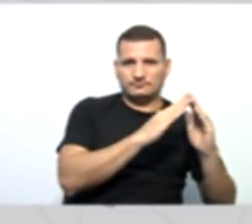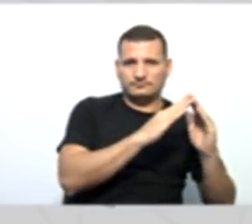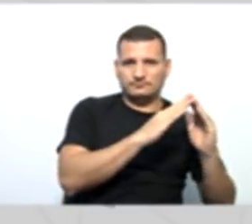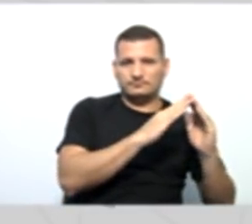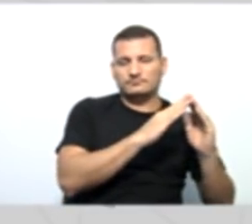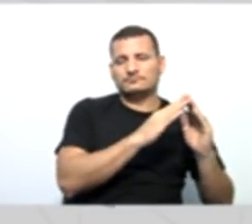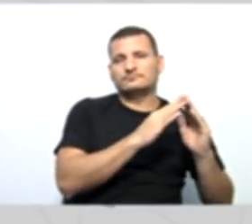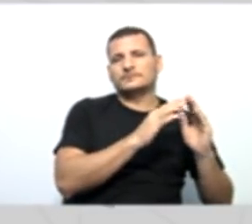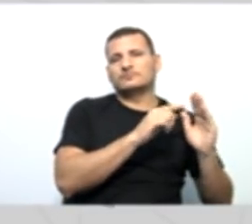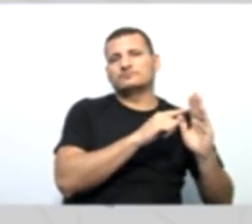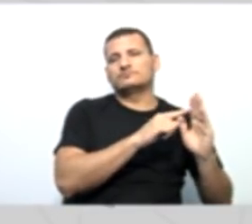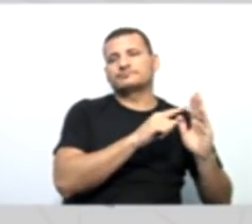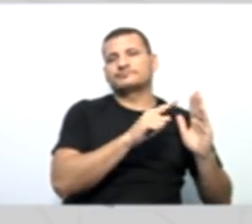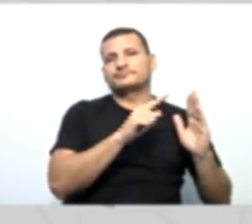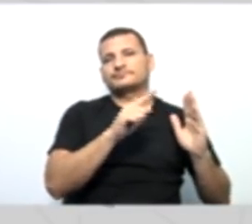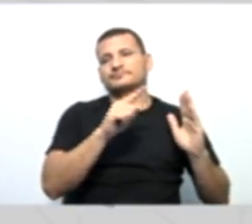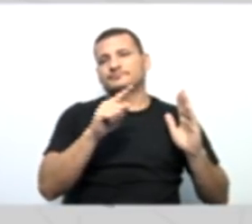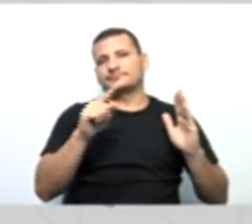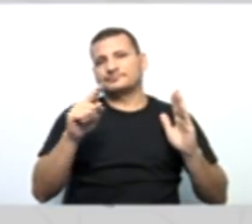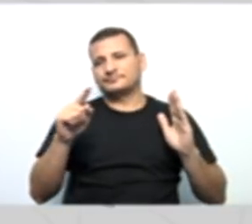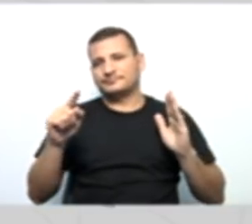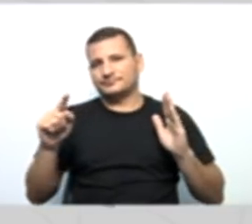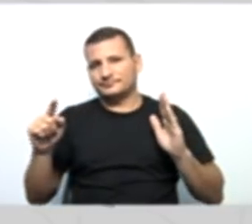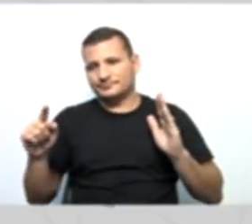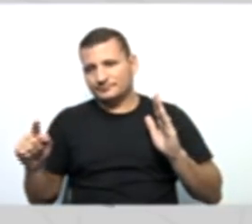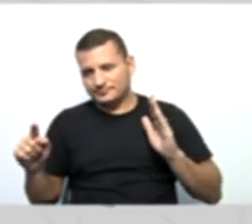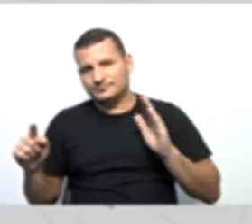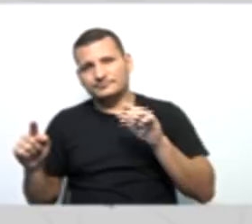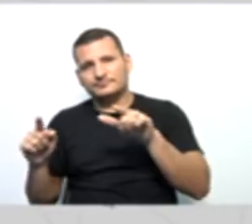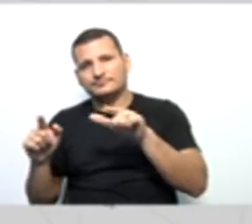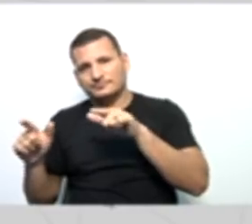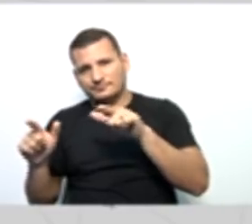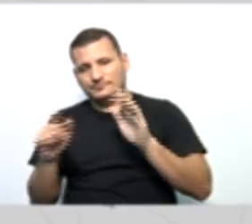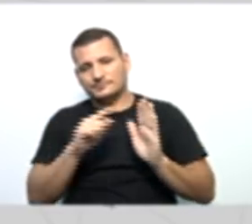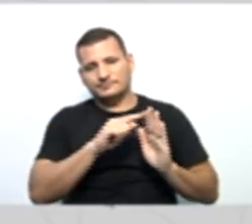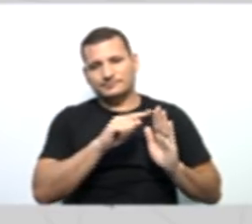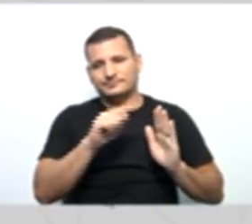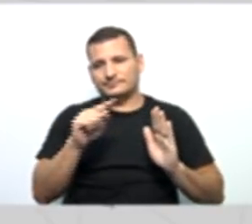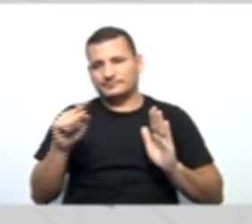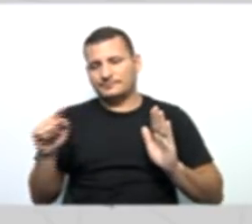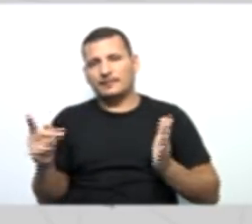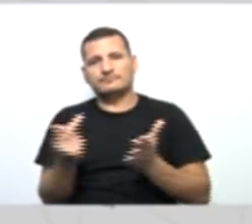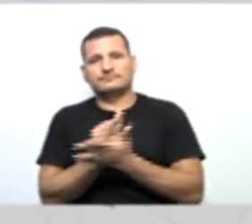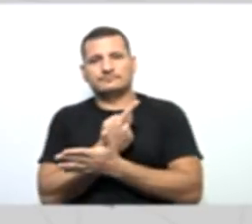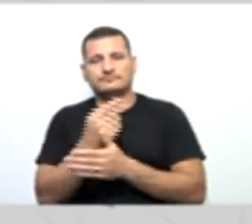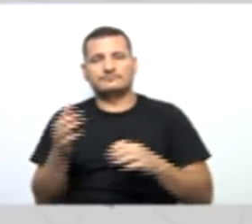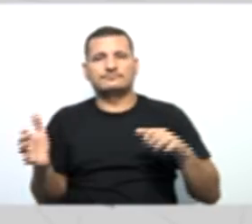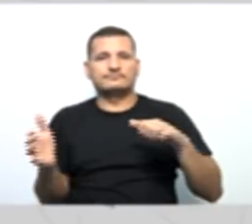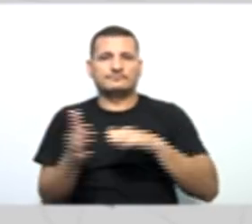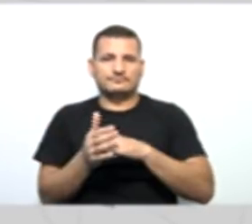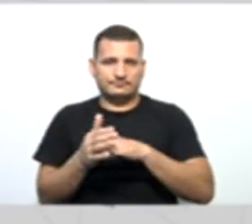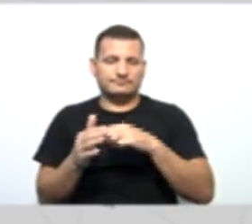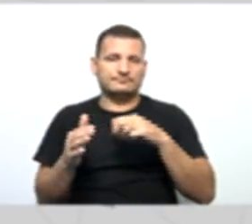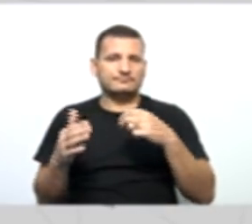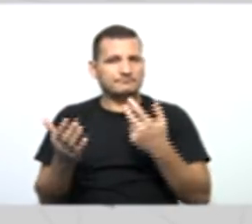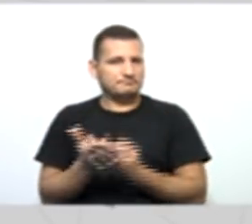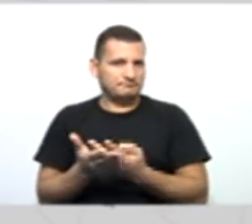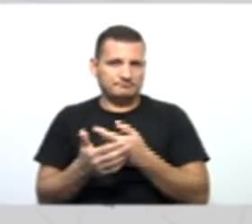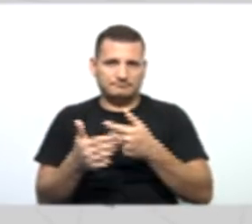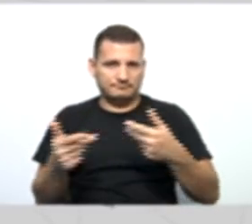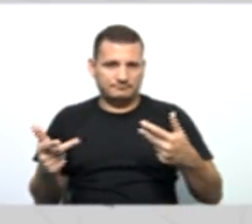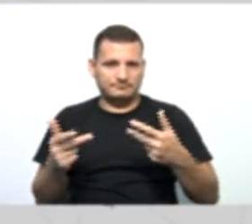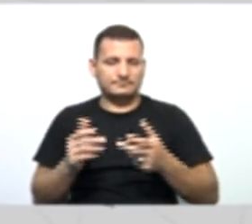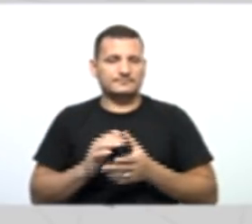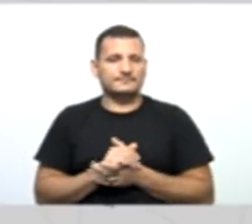seu carro, pega sua moto, está indo para o trabalho e ali acontece o acidente, um acidente de trabalho. Então tudo isso tem que ser verificado na hora